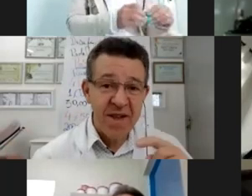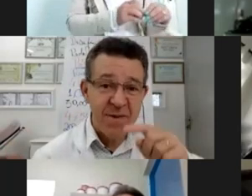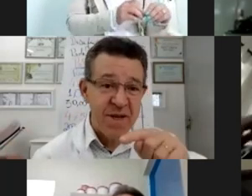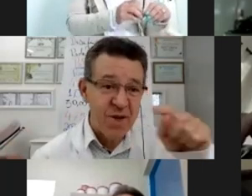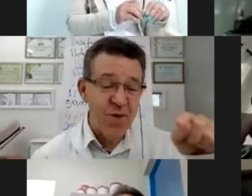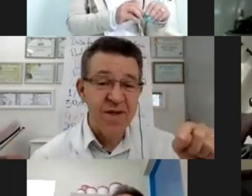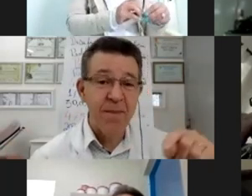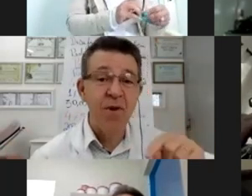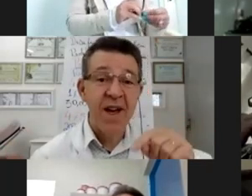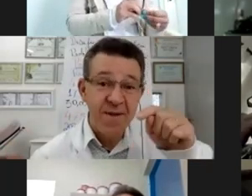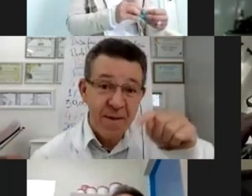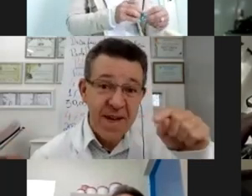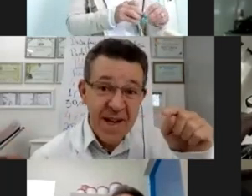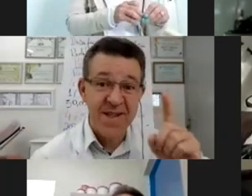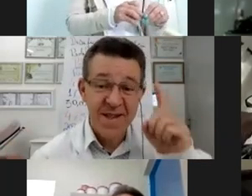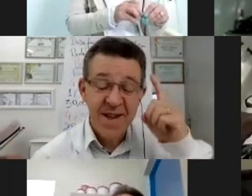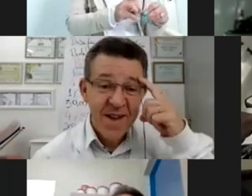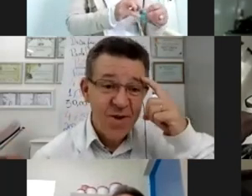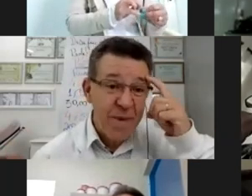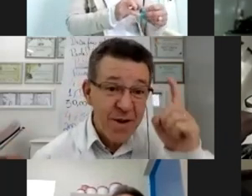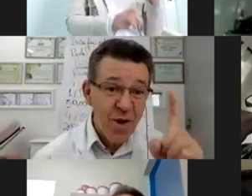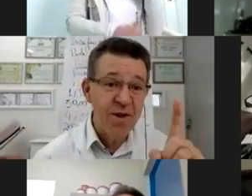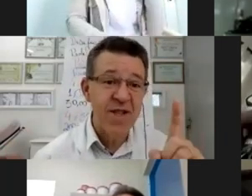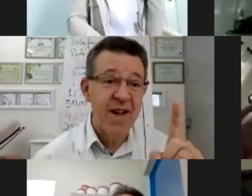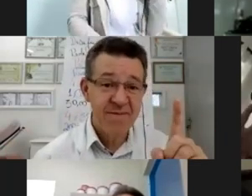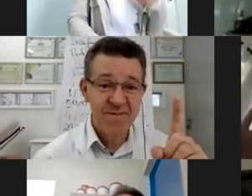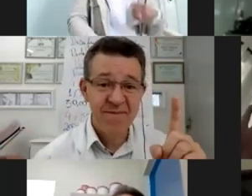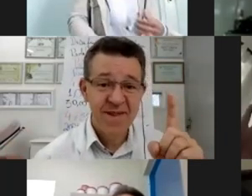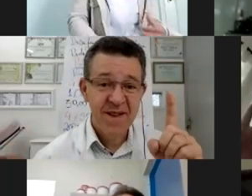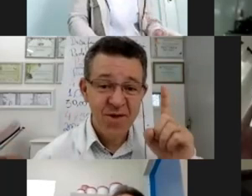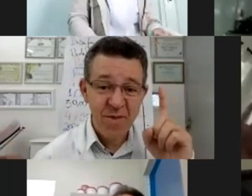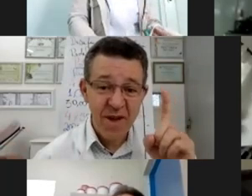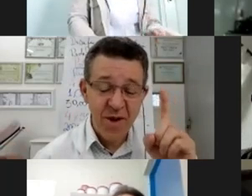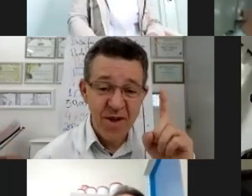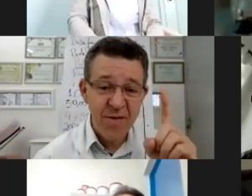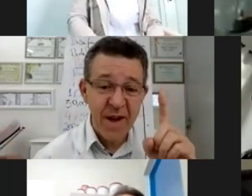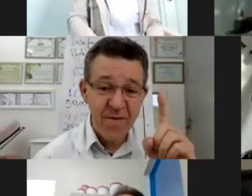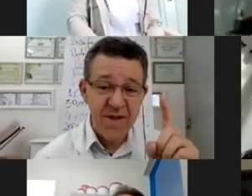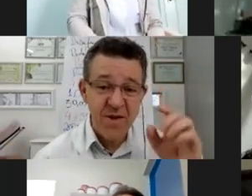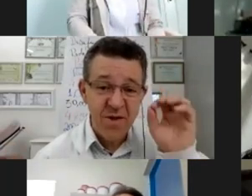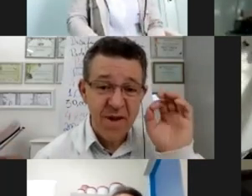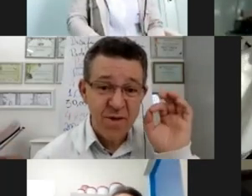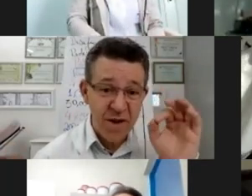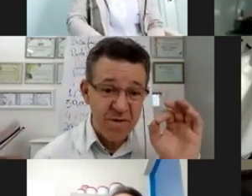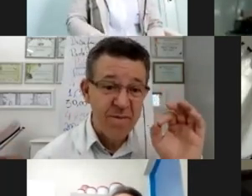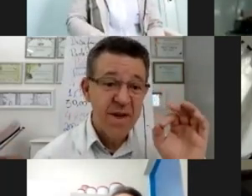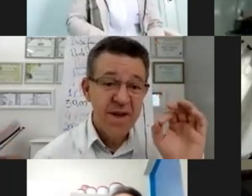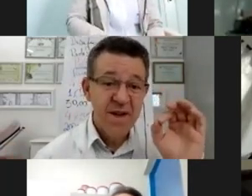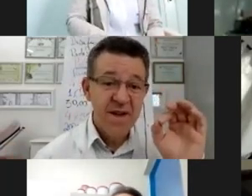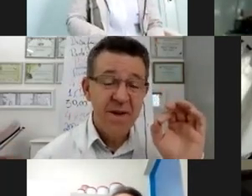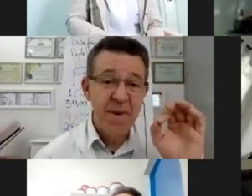imaginando abordar as pessoas, abordar as famílias. Eu sou meio doido, tá? Deixa eu falar com vocês, eu sou meio